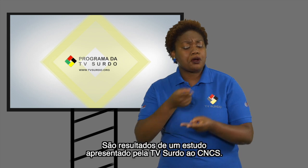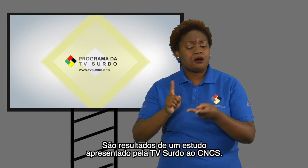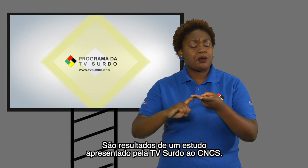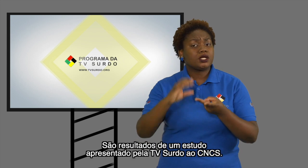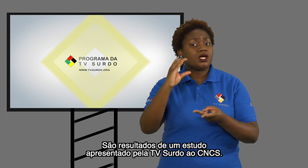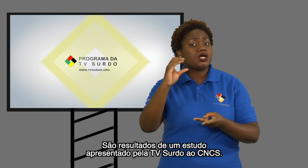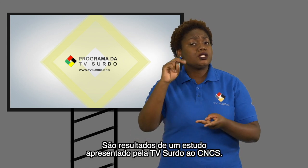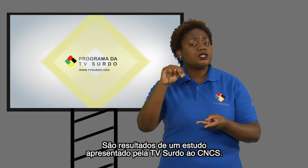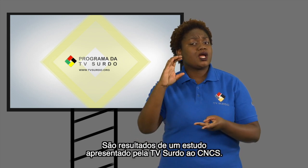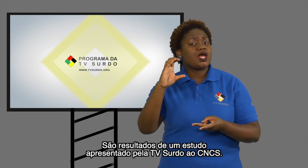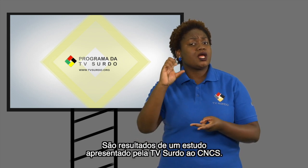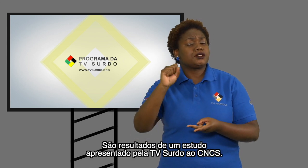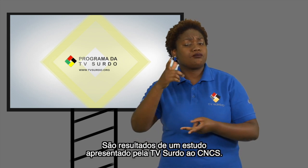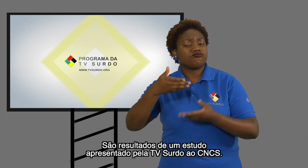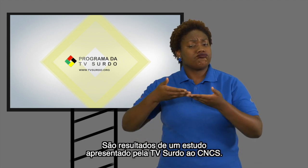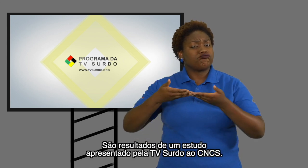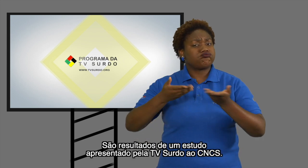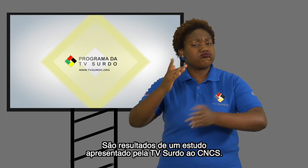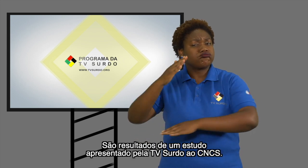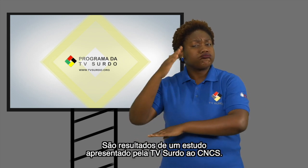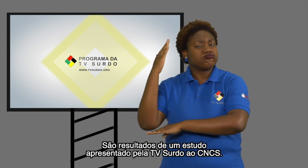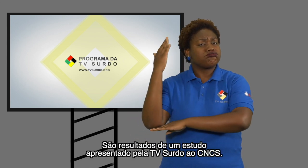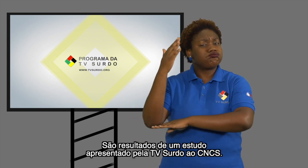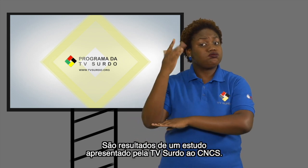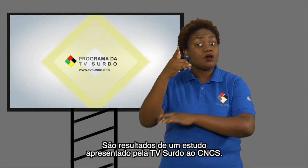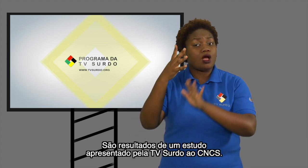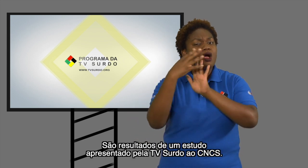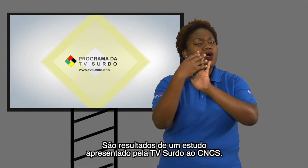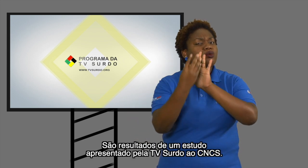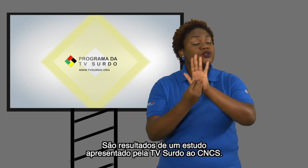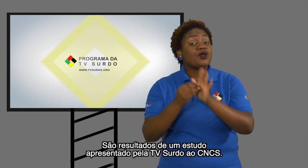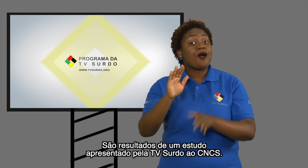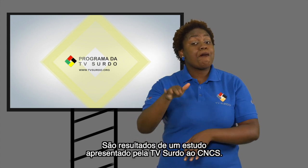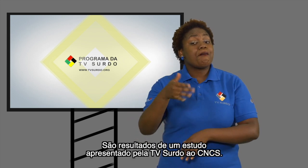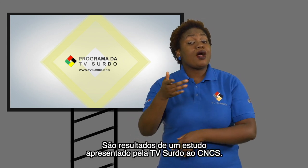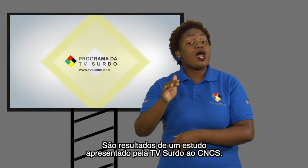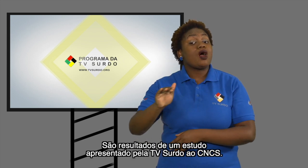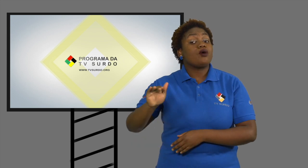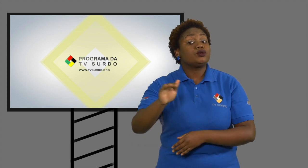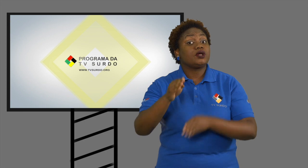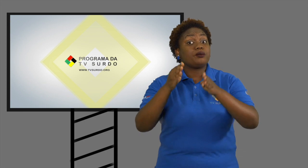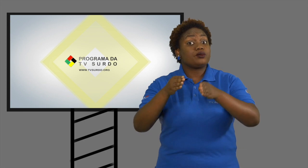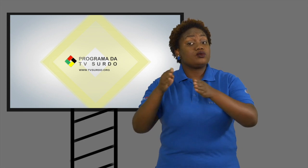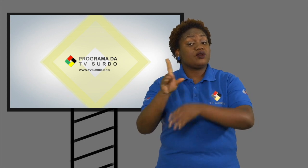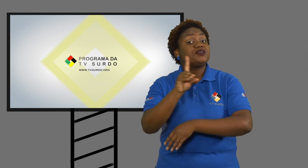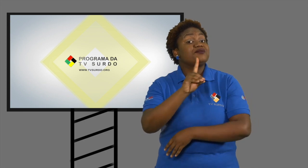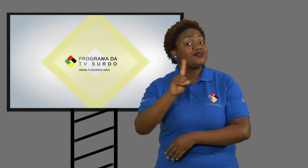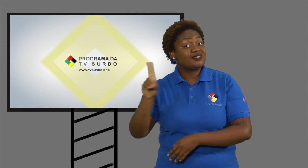São resultados de um estudo apresentado pela TV Surdo ao CNCS.